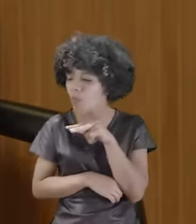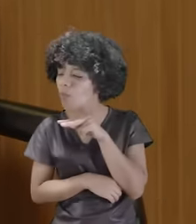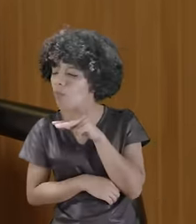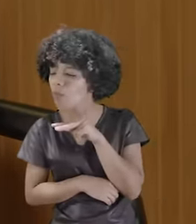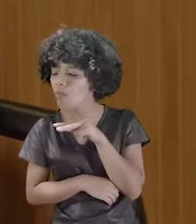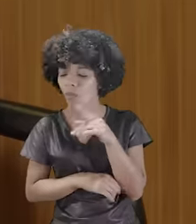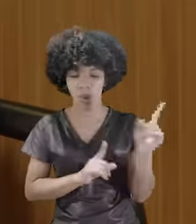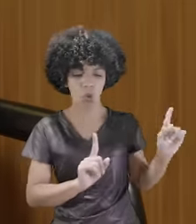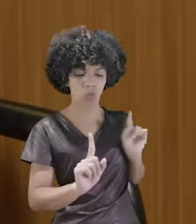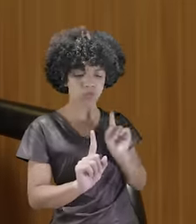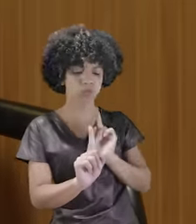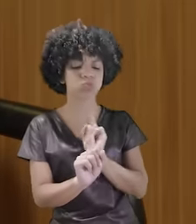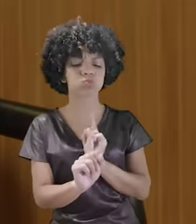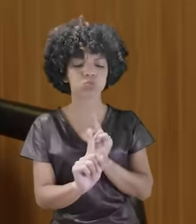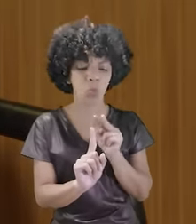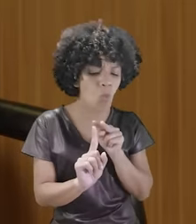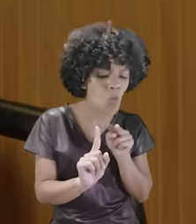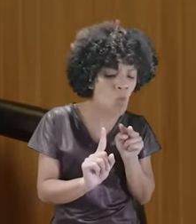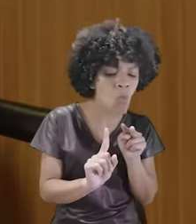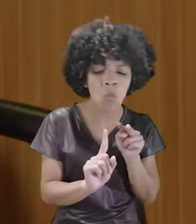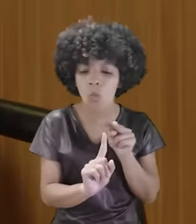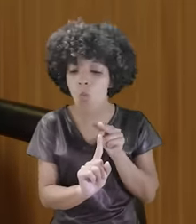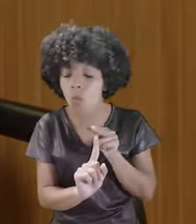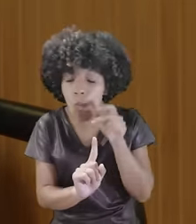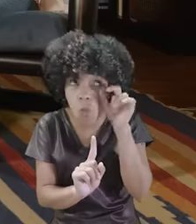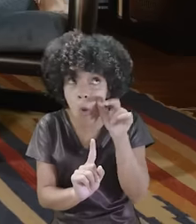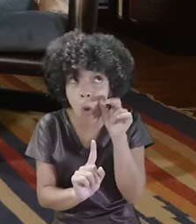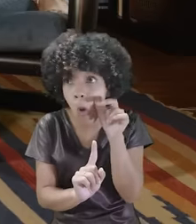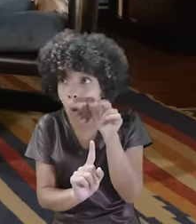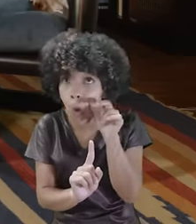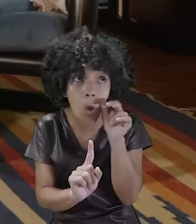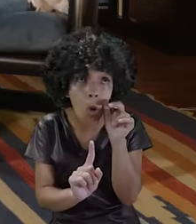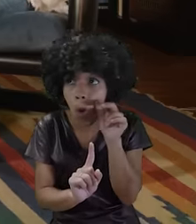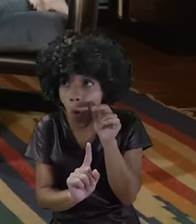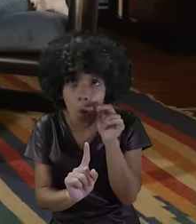estava voltei atrás vi que ele tá olhando tava com o olho aberta